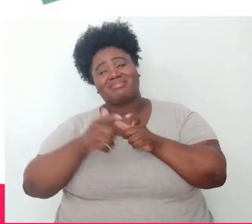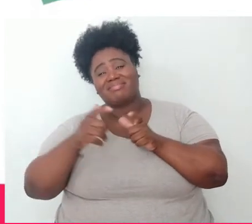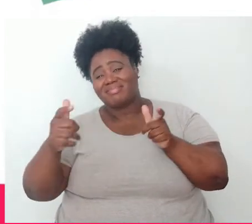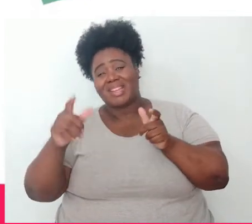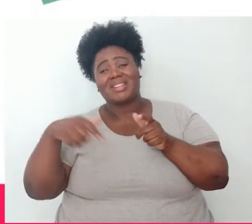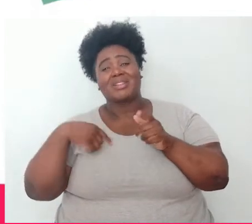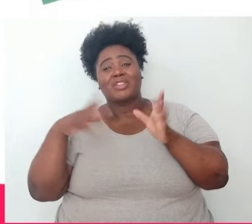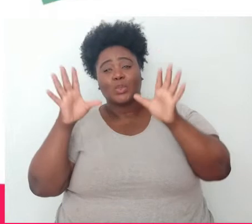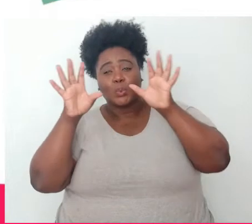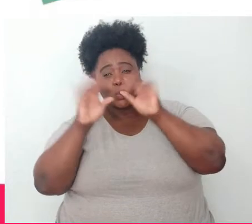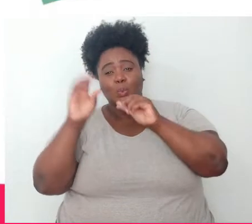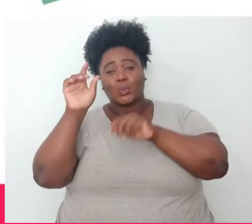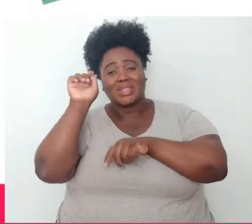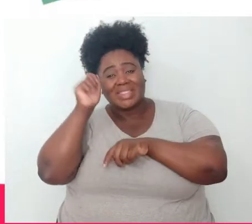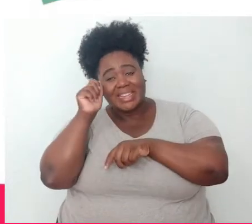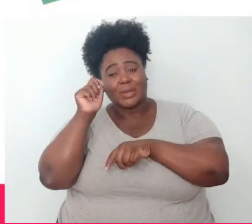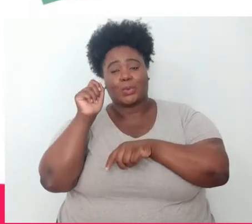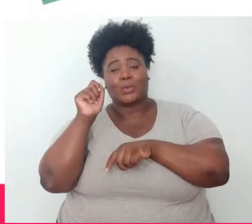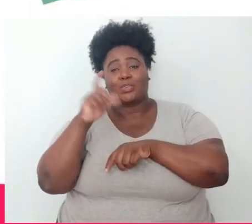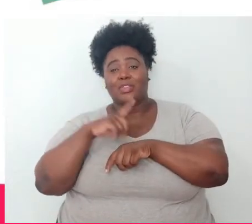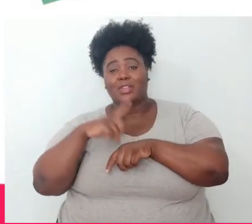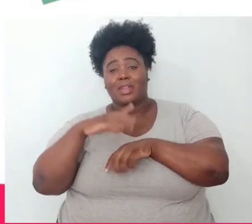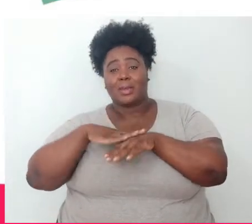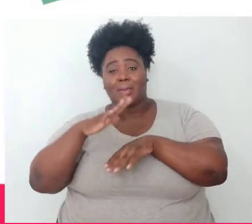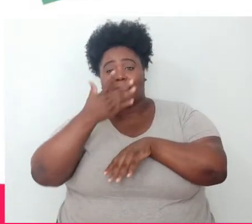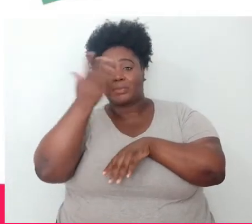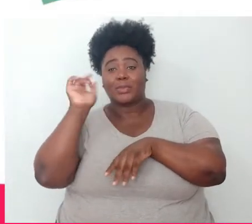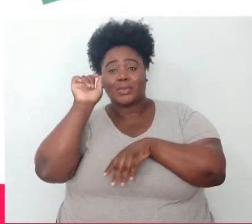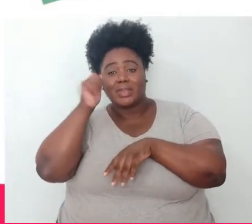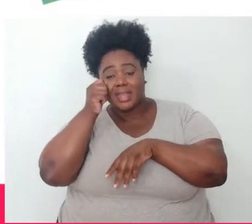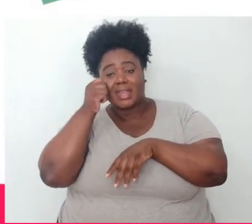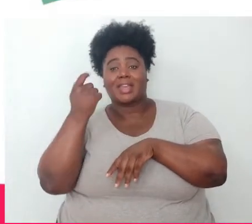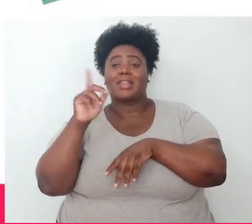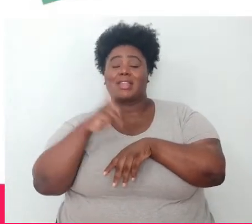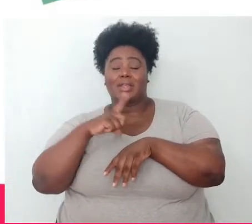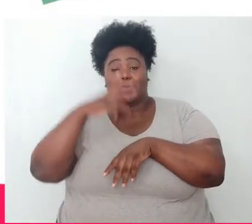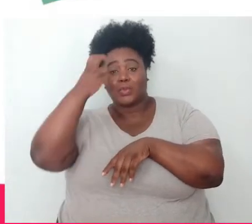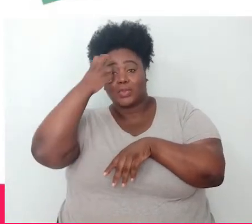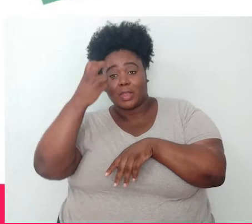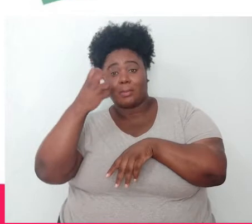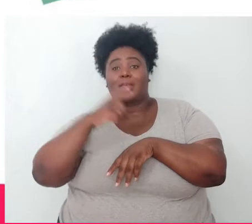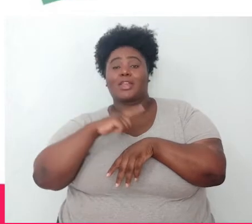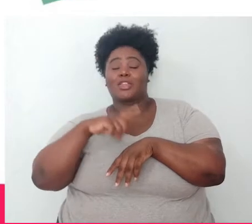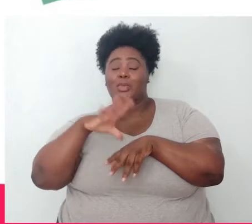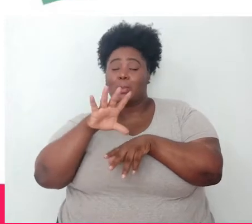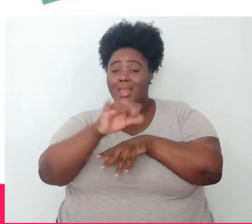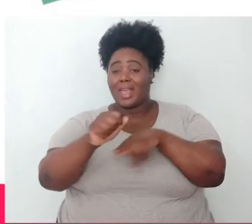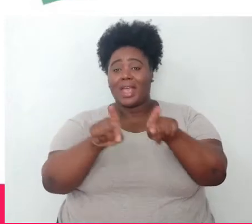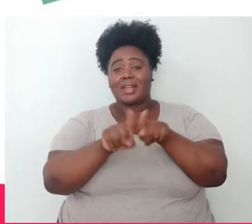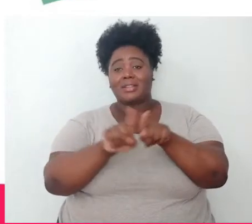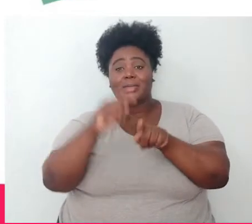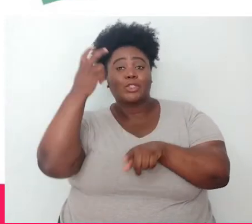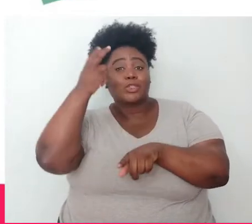de empretecimento, né? De empretecer seus saberes, de se contaminar também dos